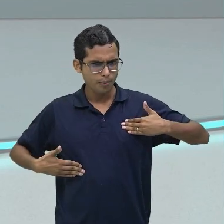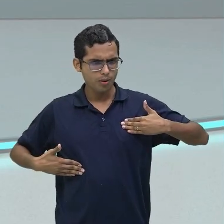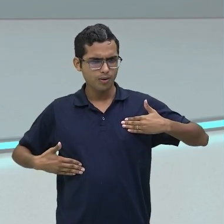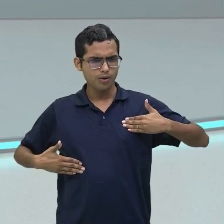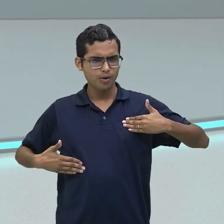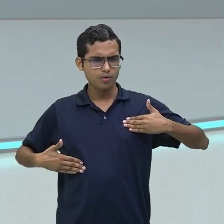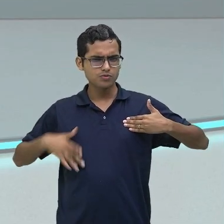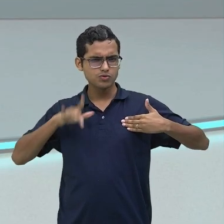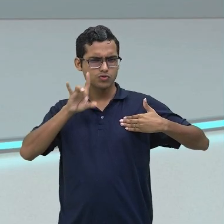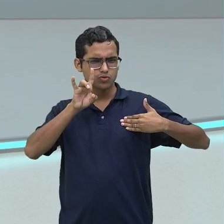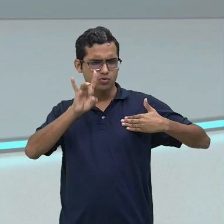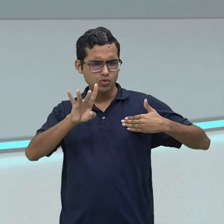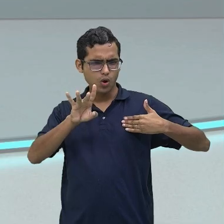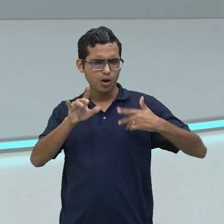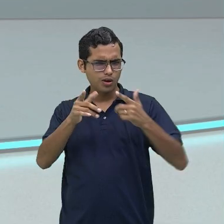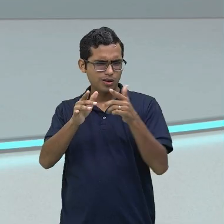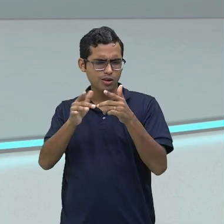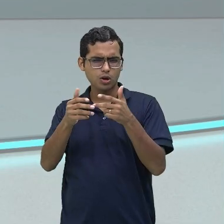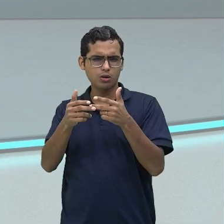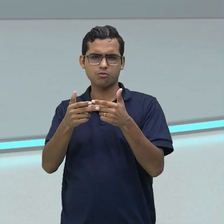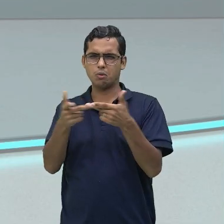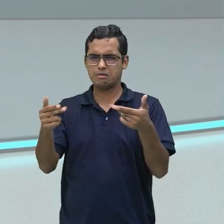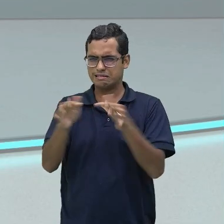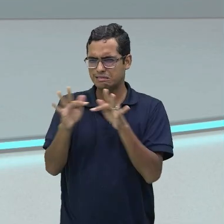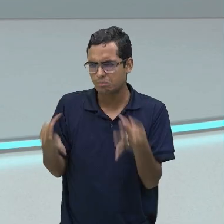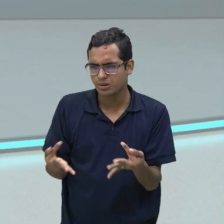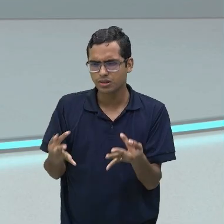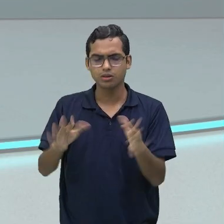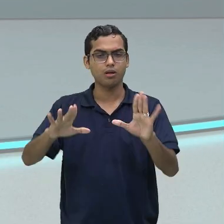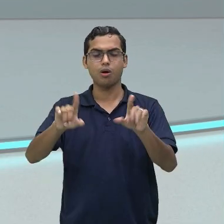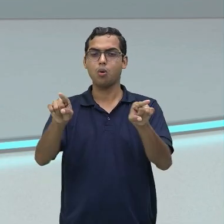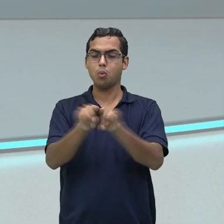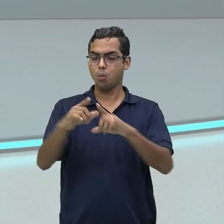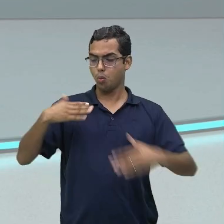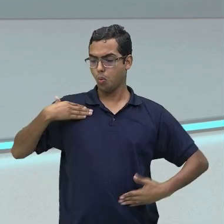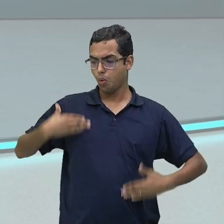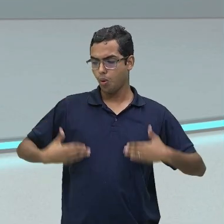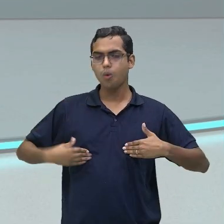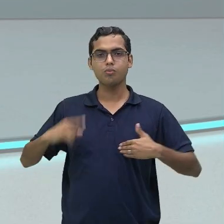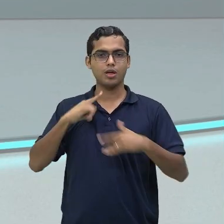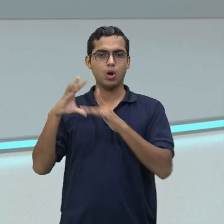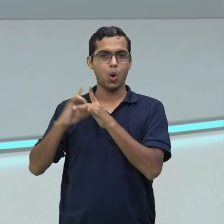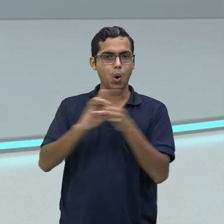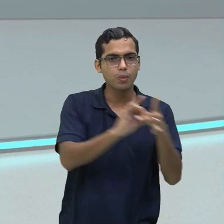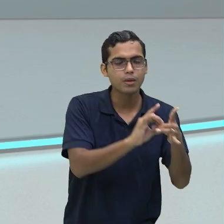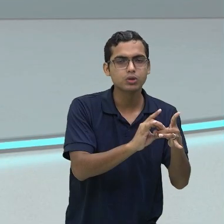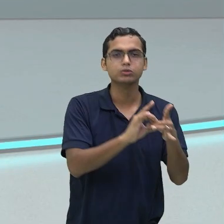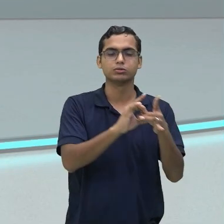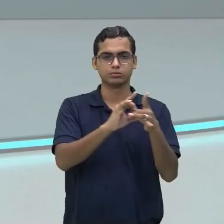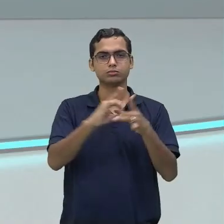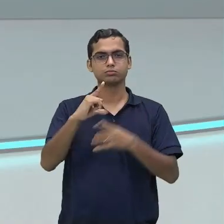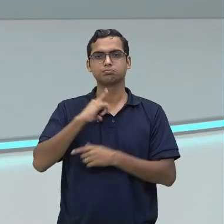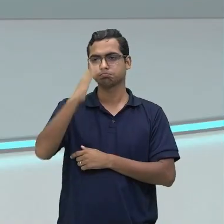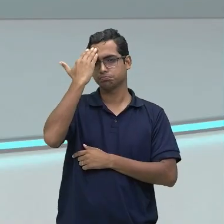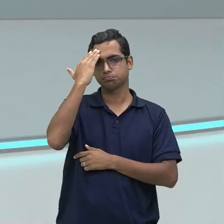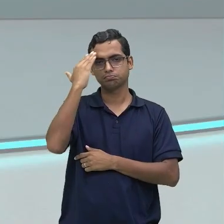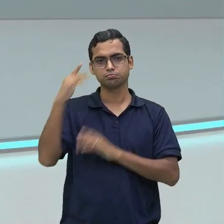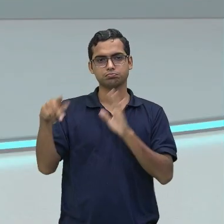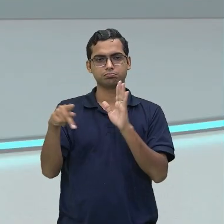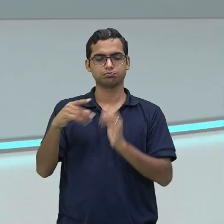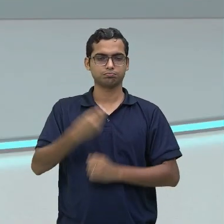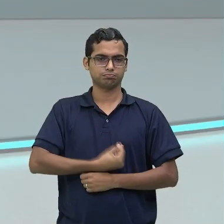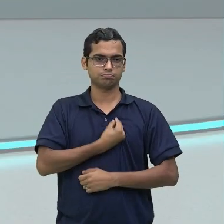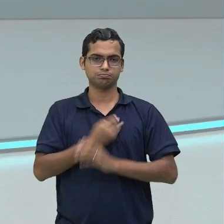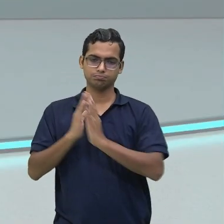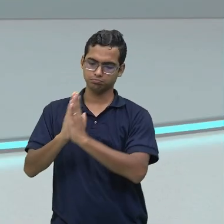só uma coisa. Ele é algo que a gente vai dando sentido ao longo da vida. Então, o seu corpo, ele é